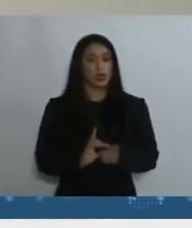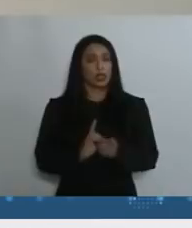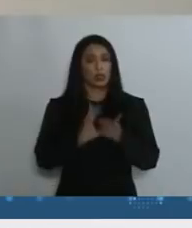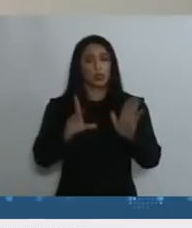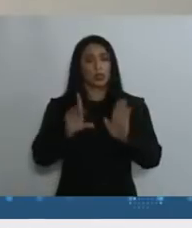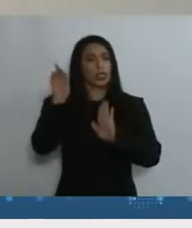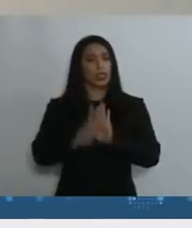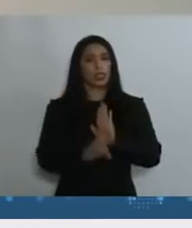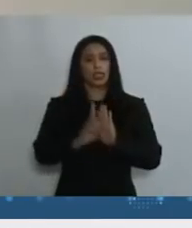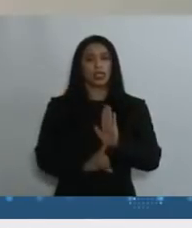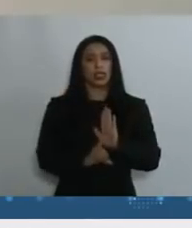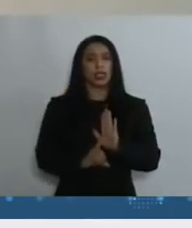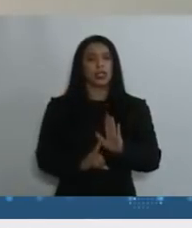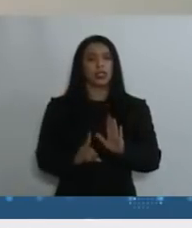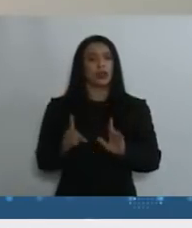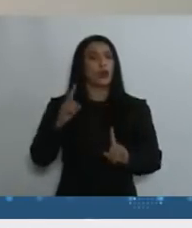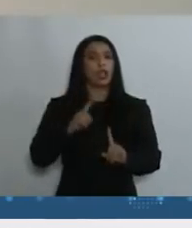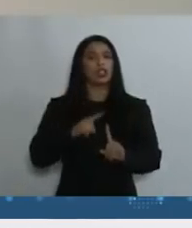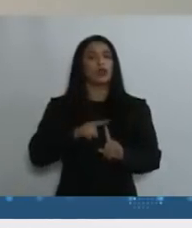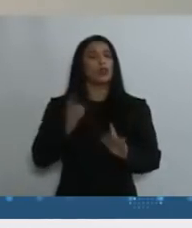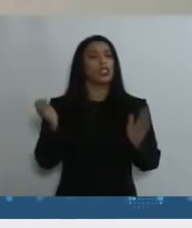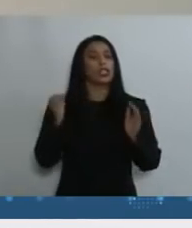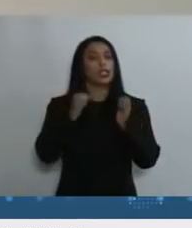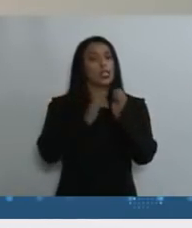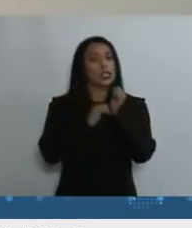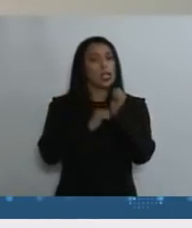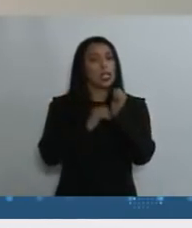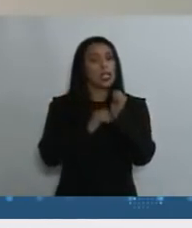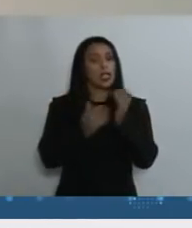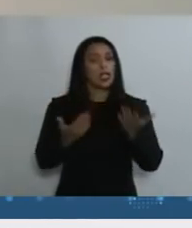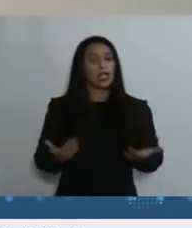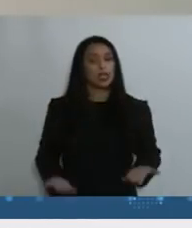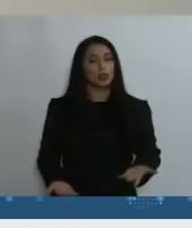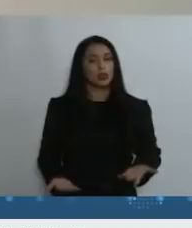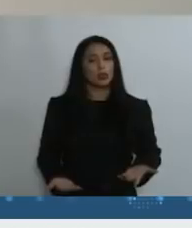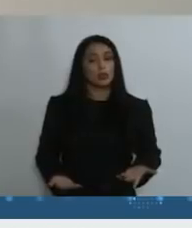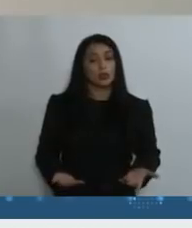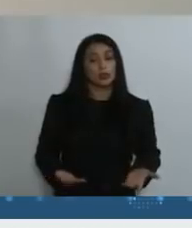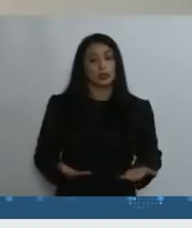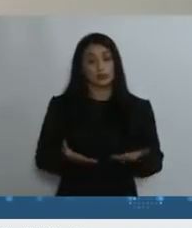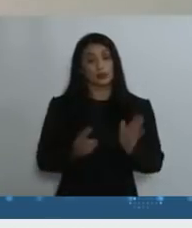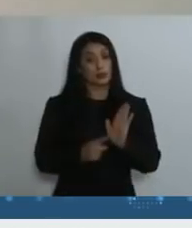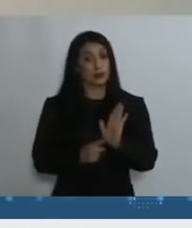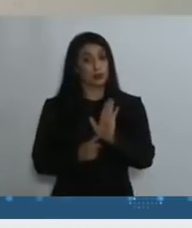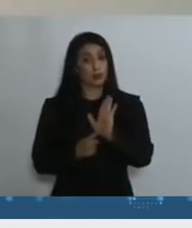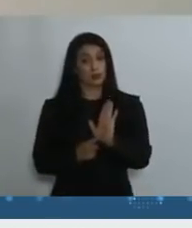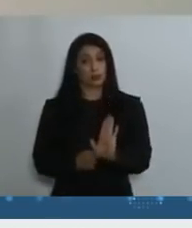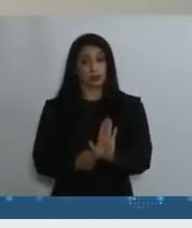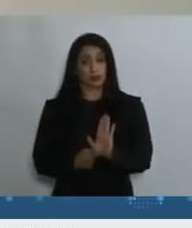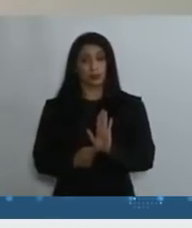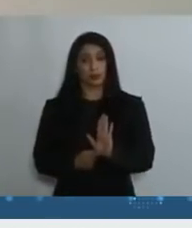democrático de direito qualquer tipo de segredo notadamente em se tratando